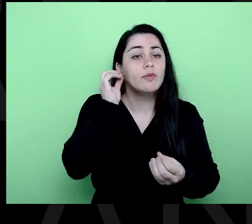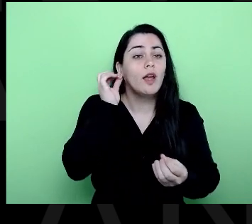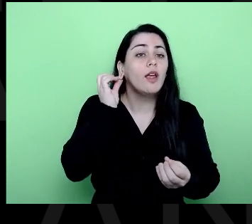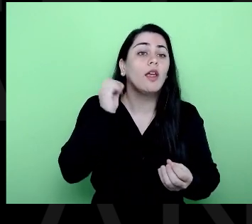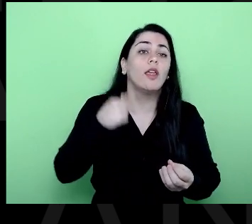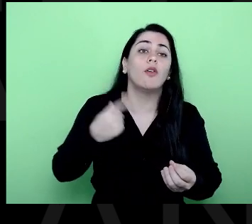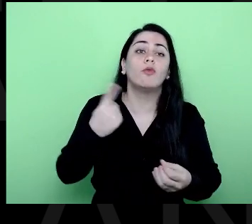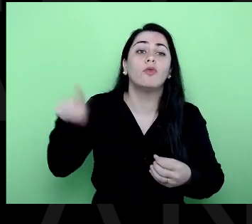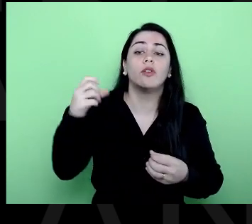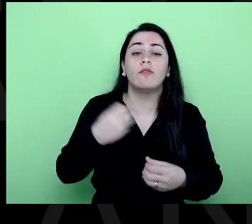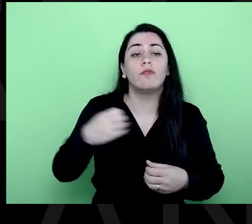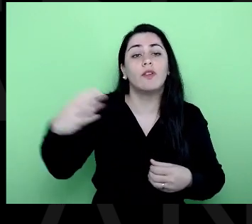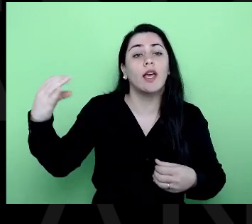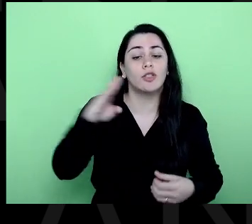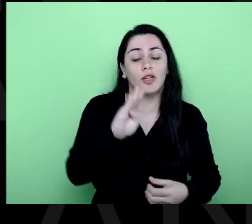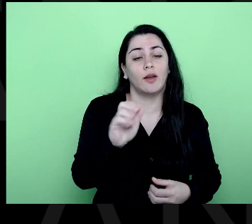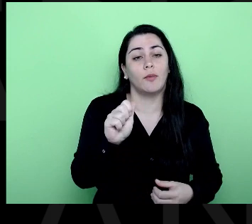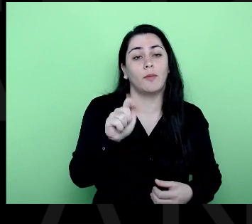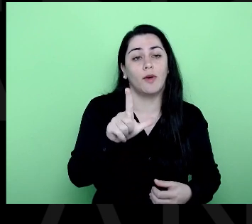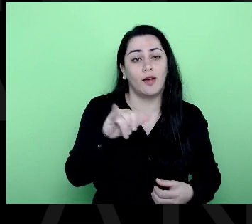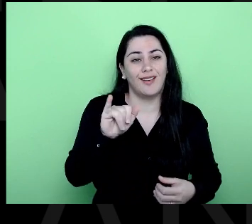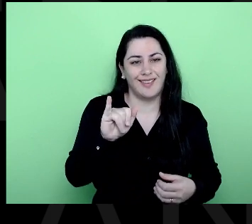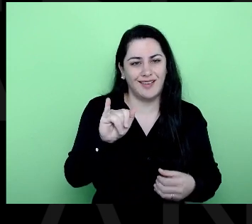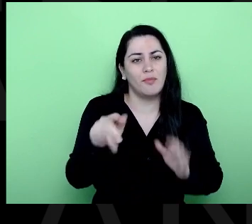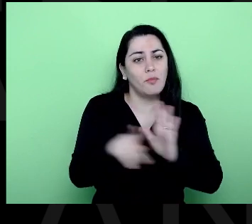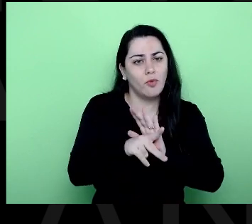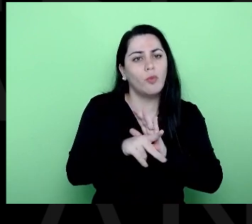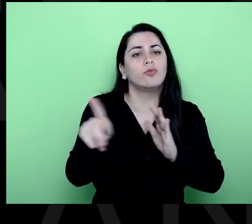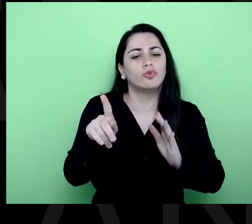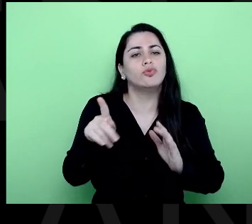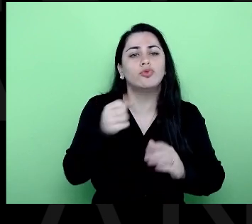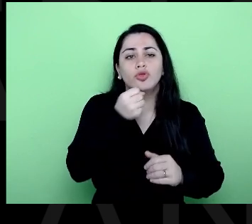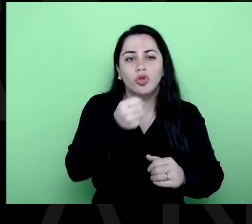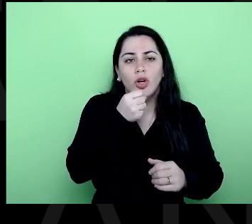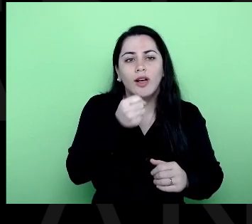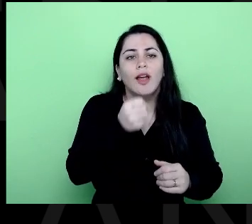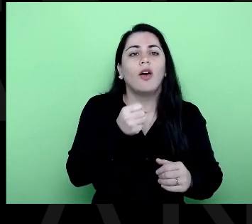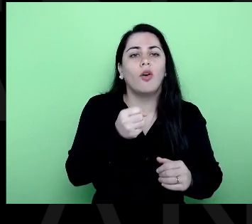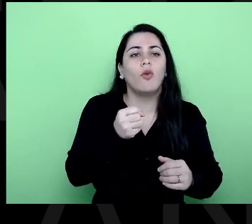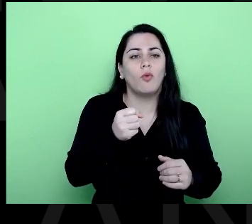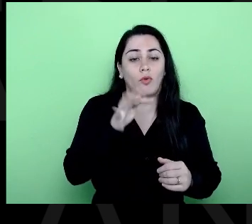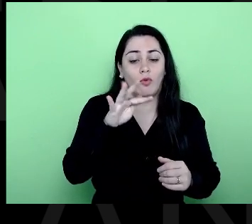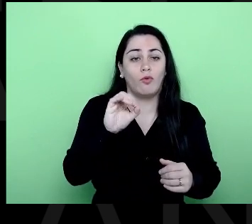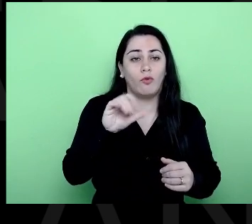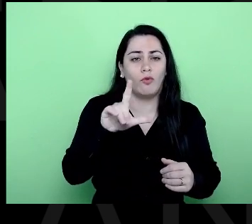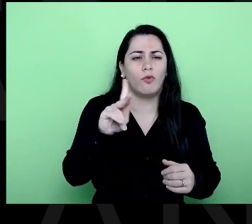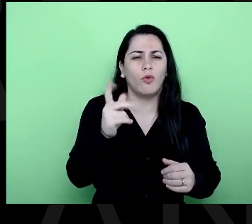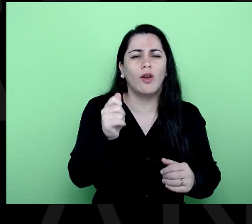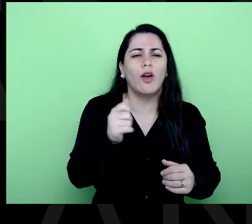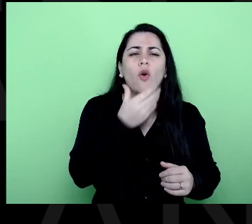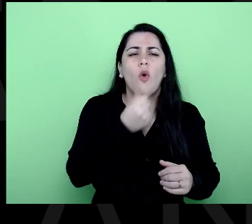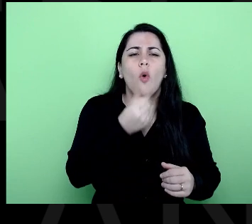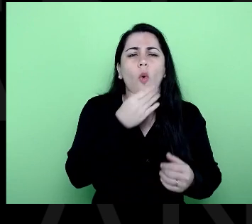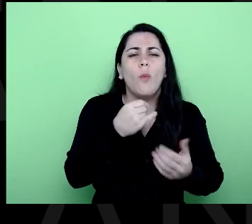viagem para Bali, pela Folha de São Paulo, para cobrir aquele caso do cara que foi fuzilado, não sei